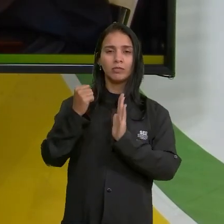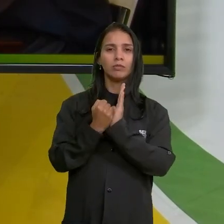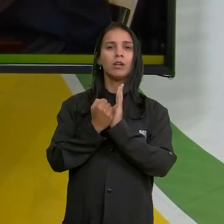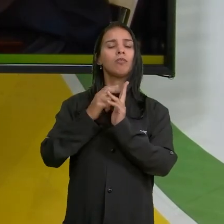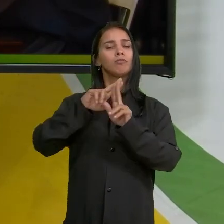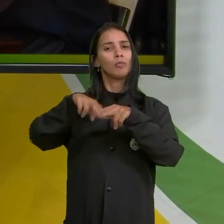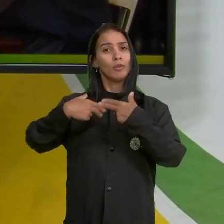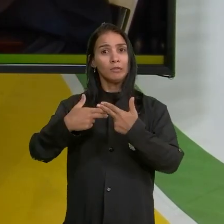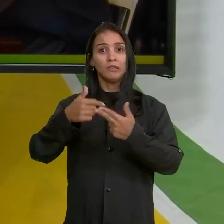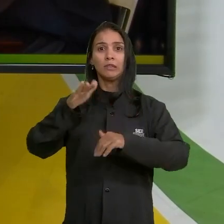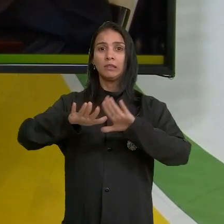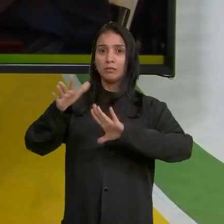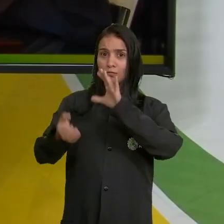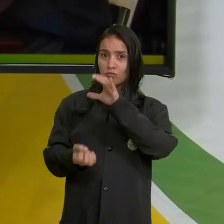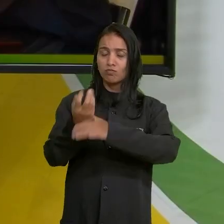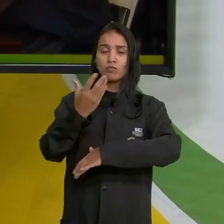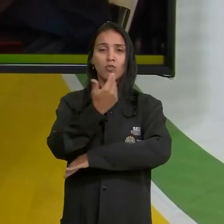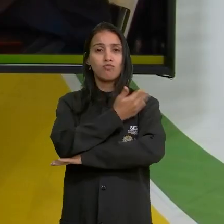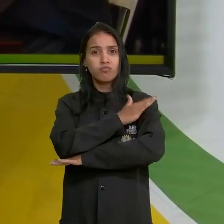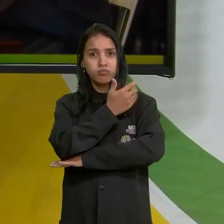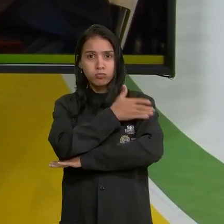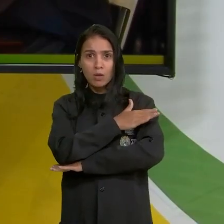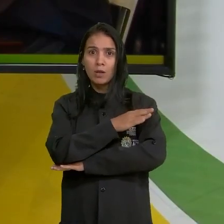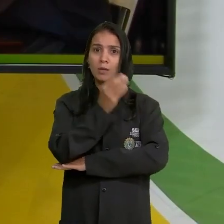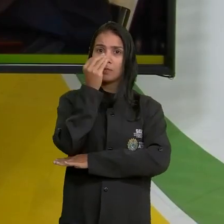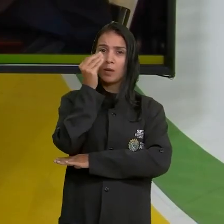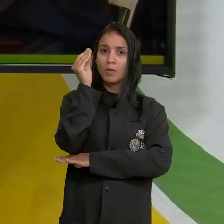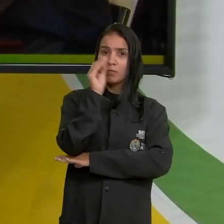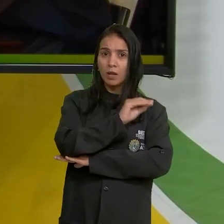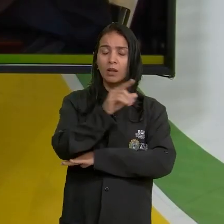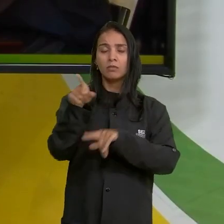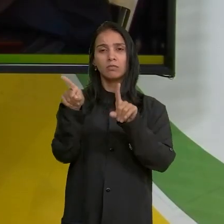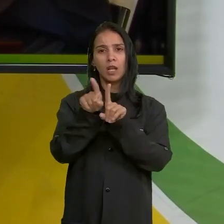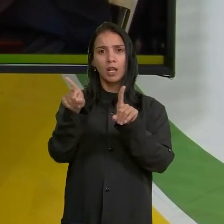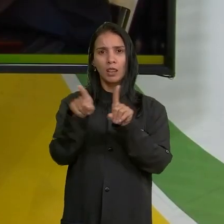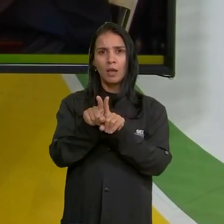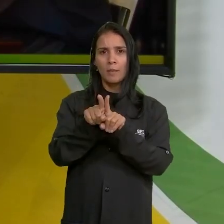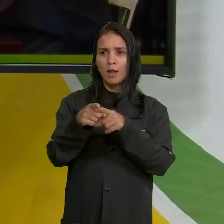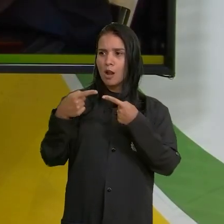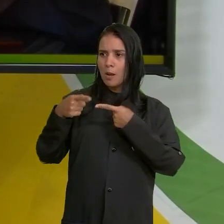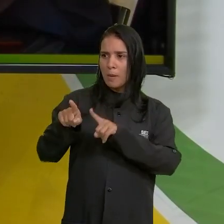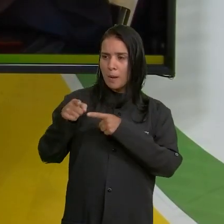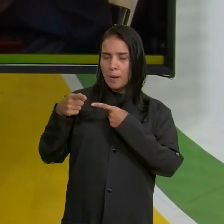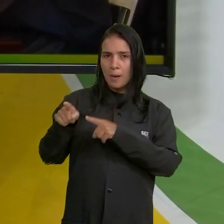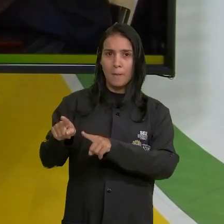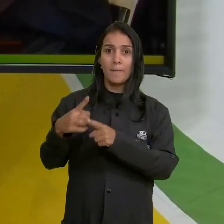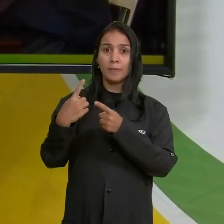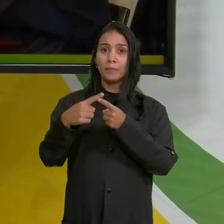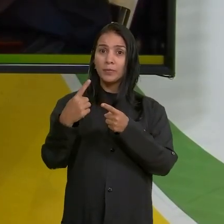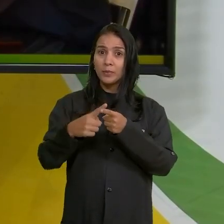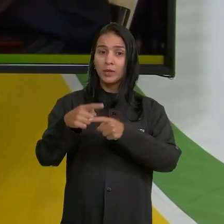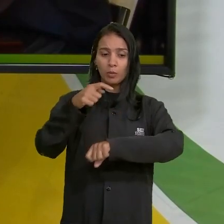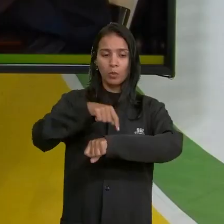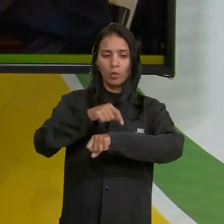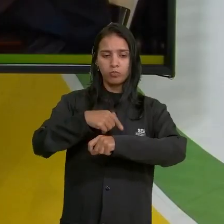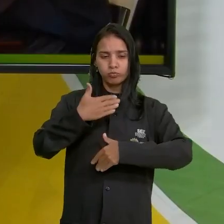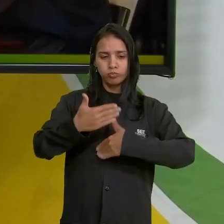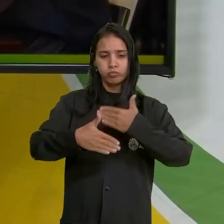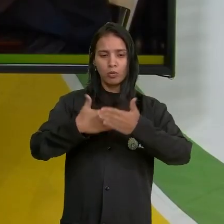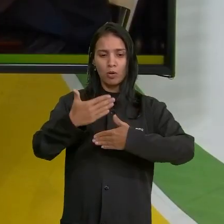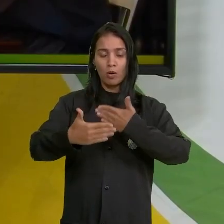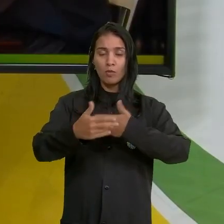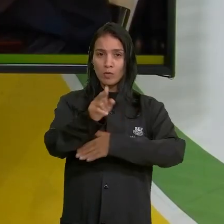os preconceitos, as pré-noções e os pré-julgamentos. Porque a partir do momento que eu utilizo as